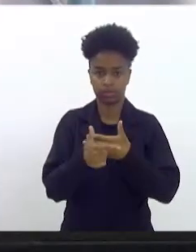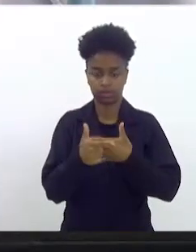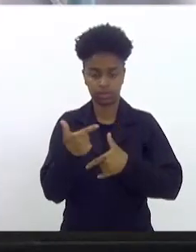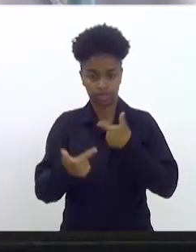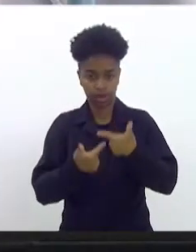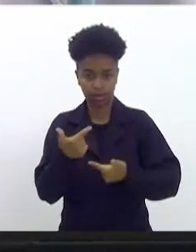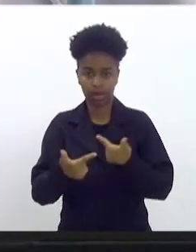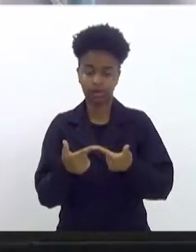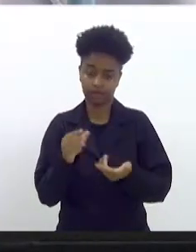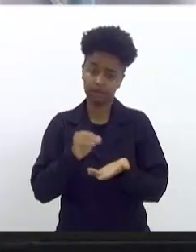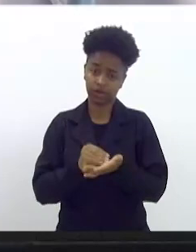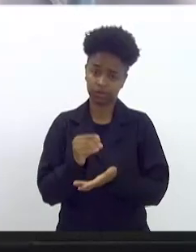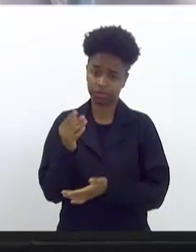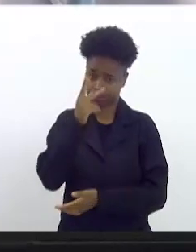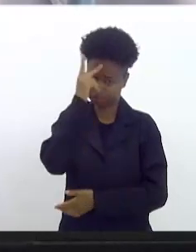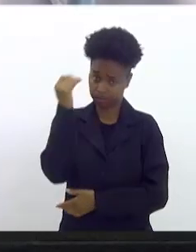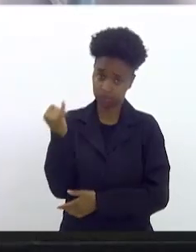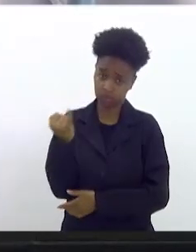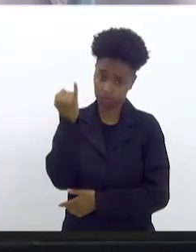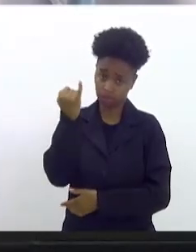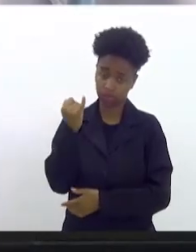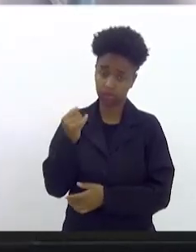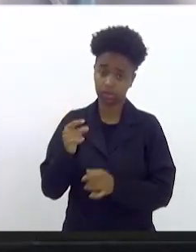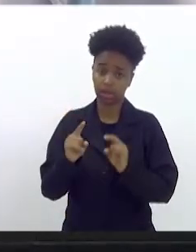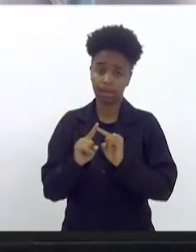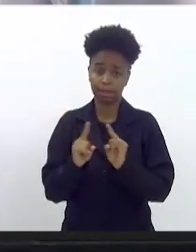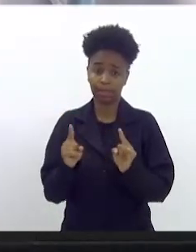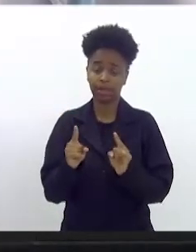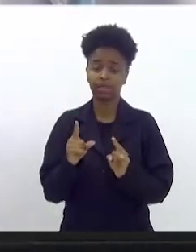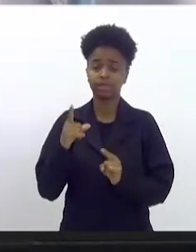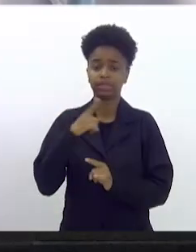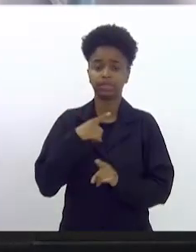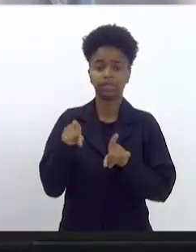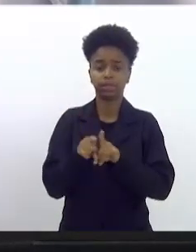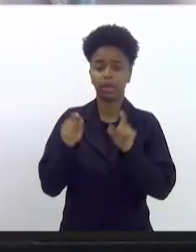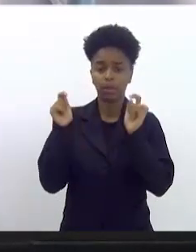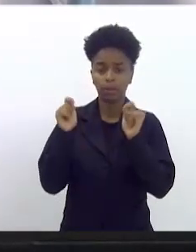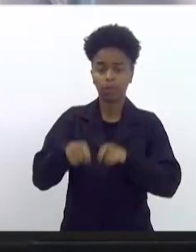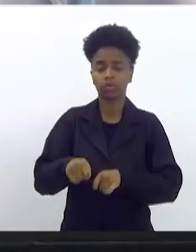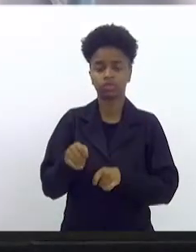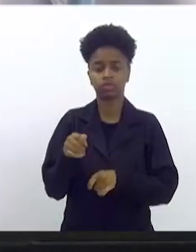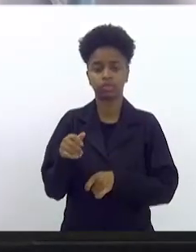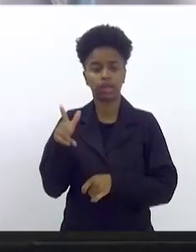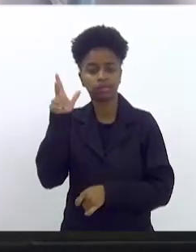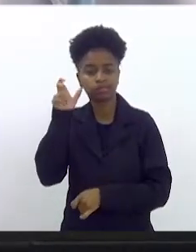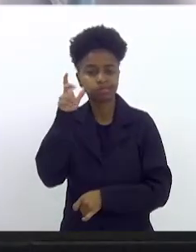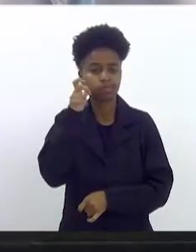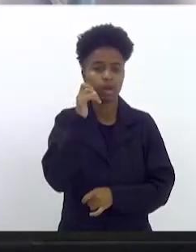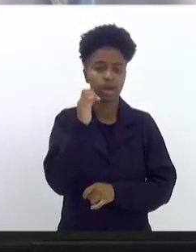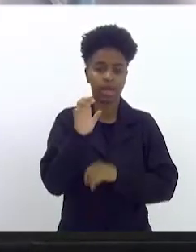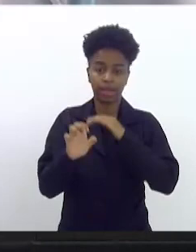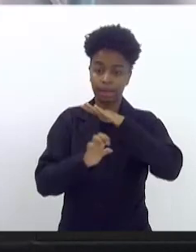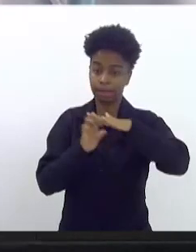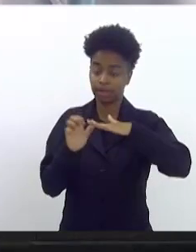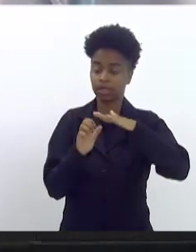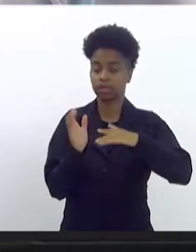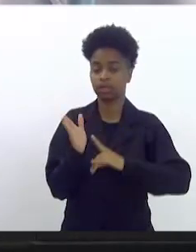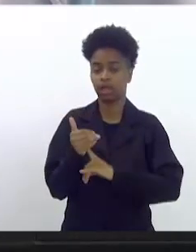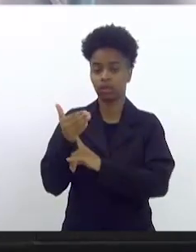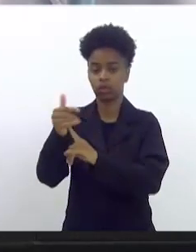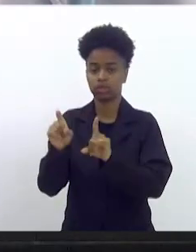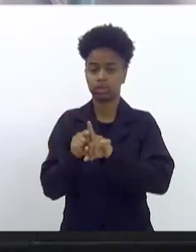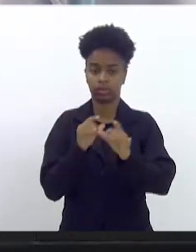uma pessoa importante, né? A gente tem aqui a possibilidade de ouvir as empresas de tecnologia de